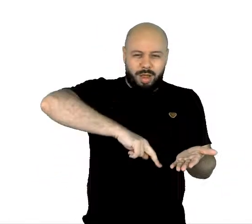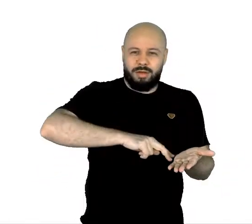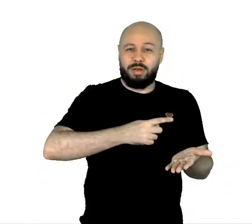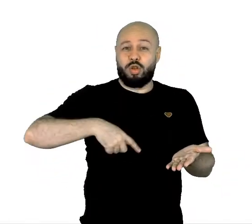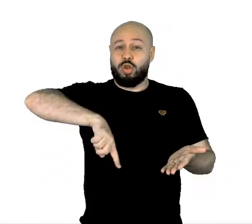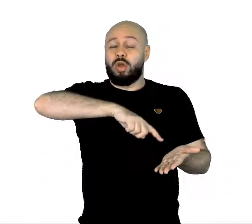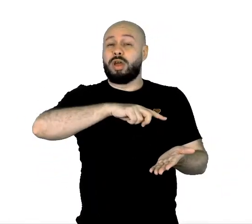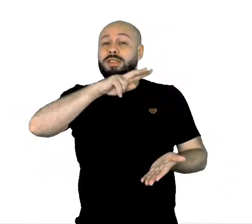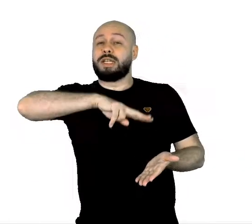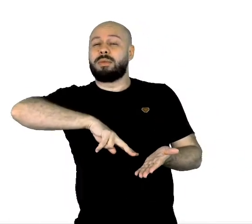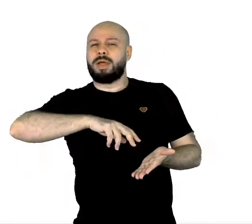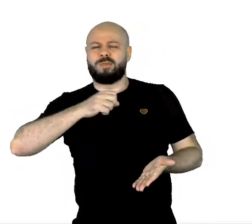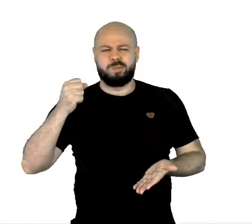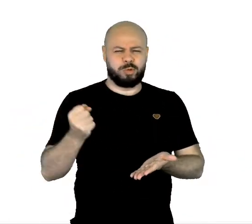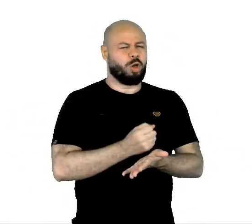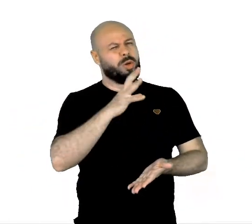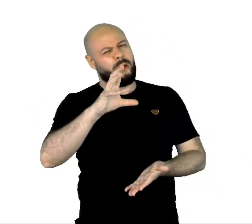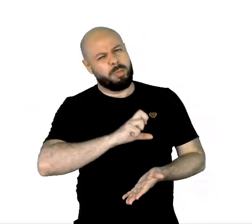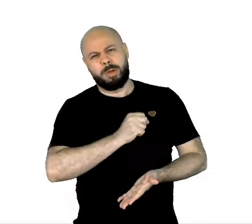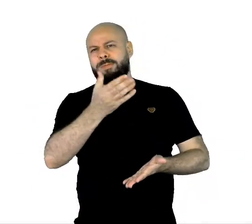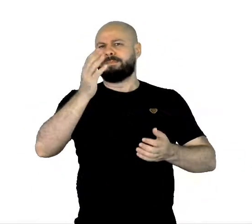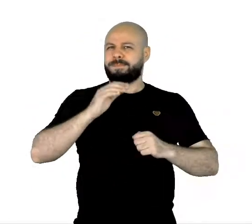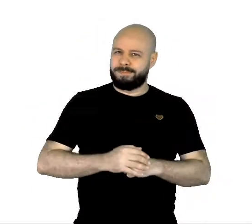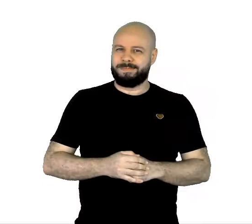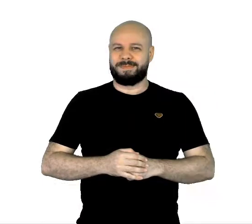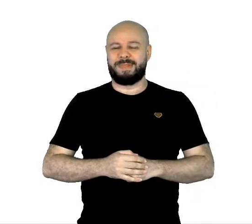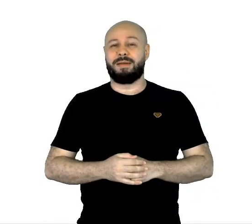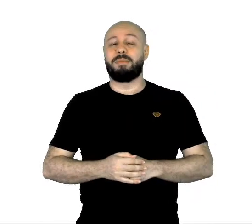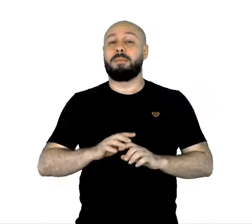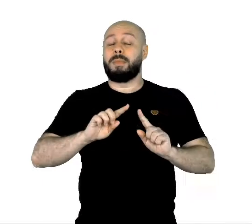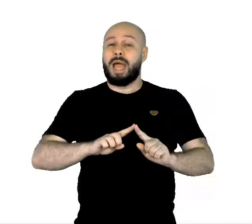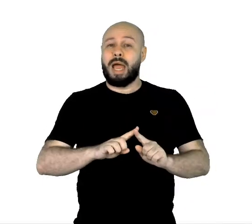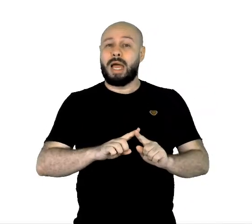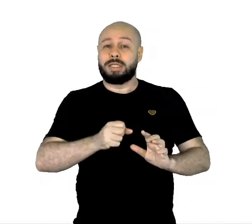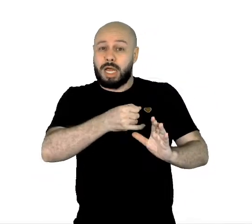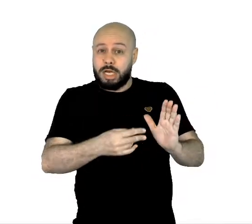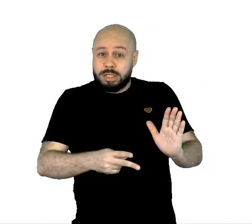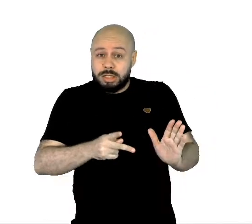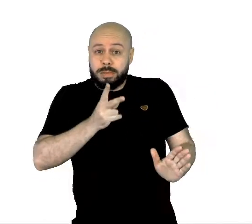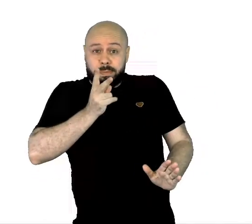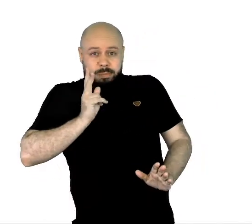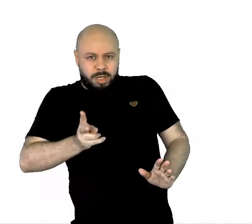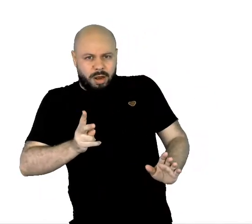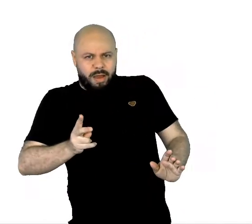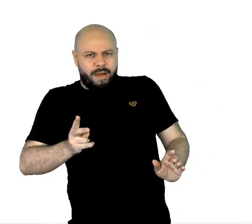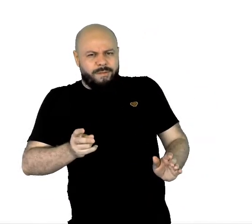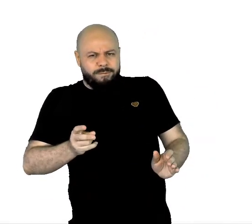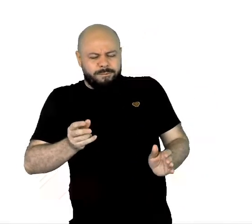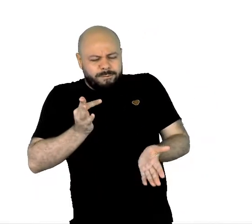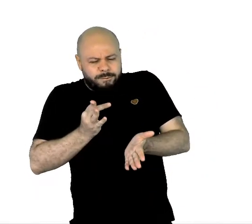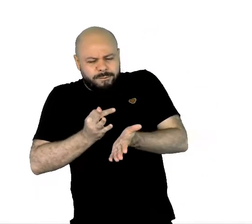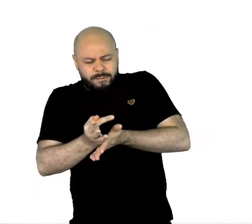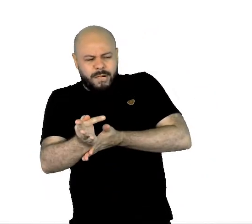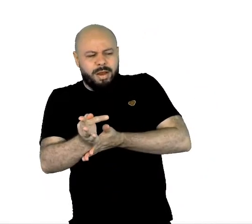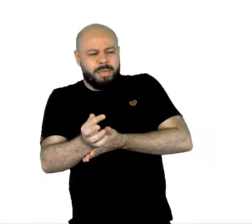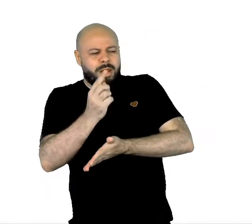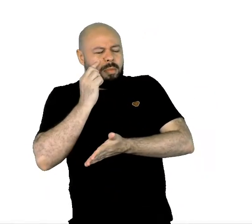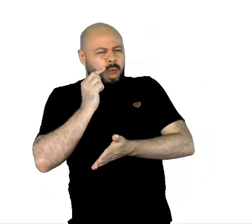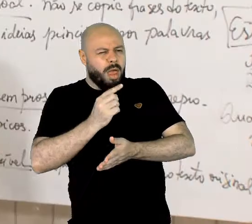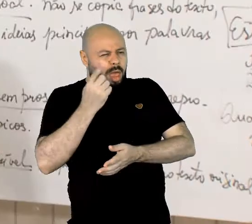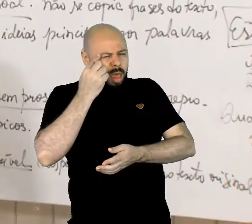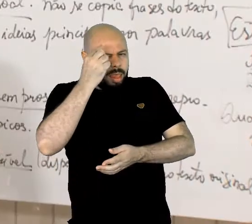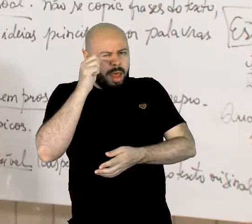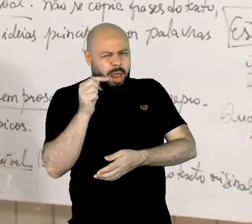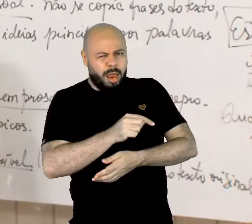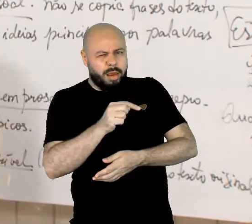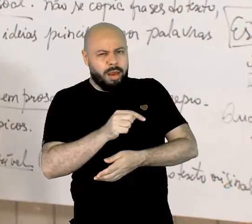A Droga do Amor, mas sem descaracterizá-lo, trazendo sempre fielmente a ideia apresentada no